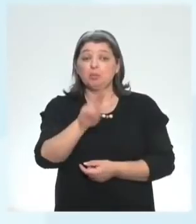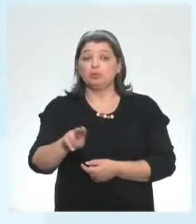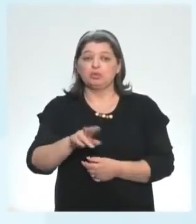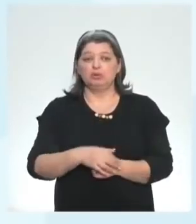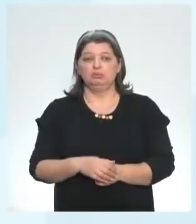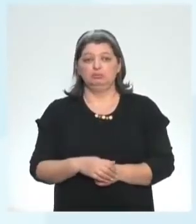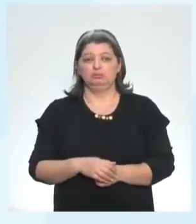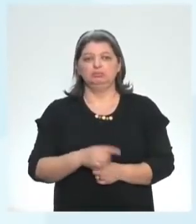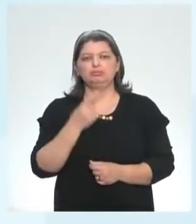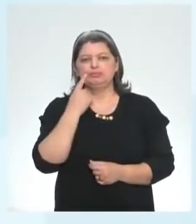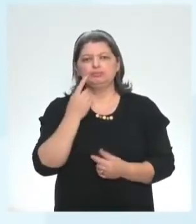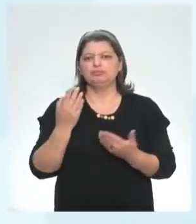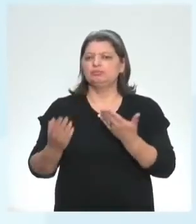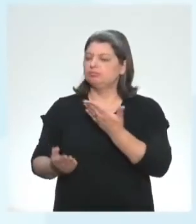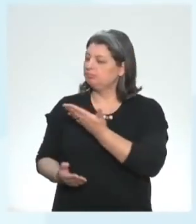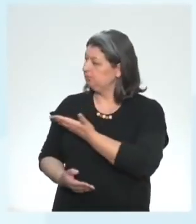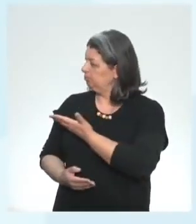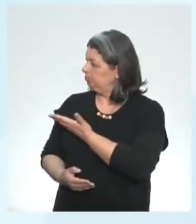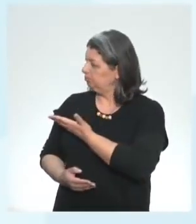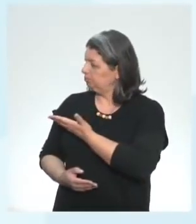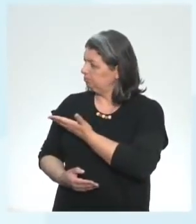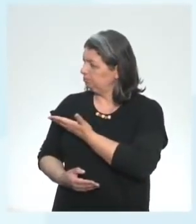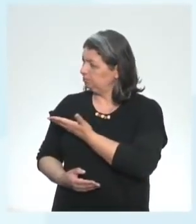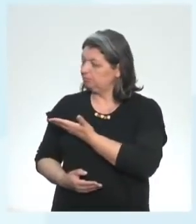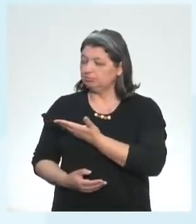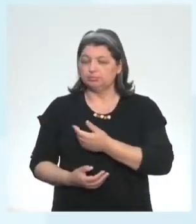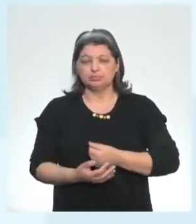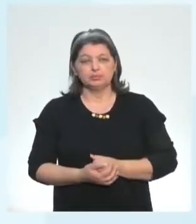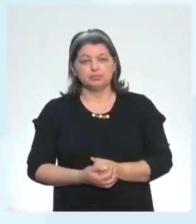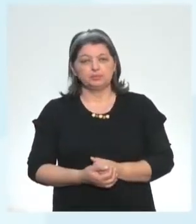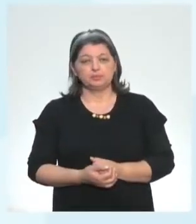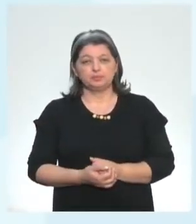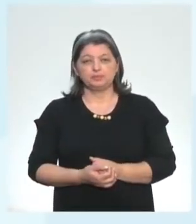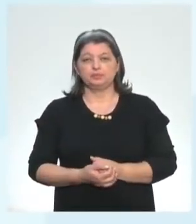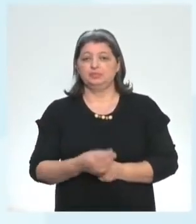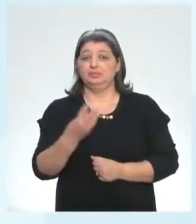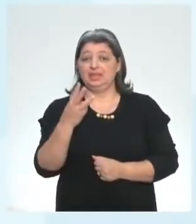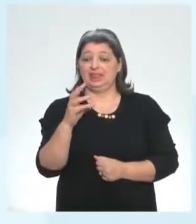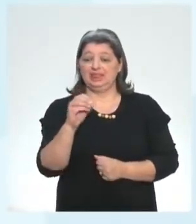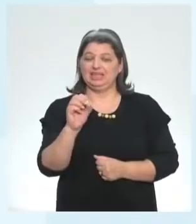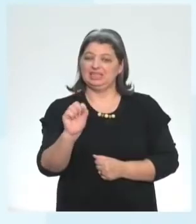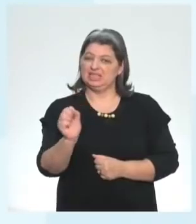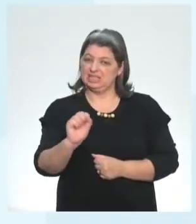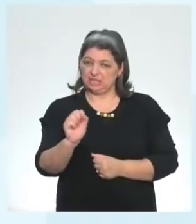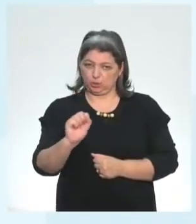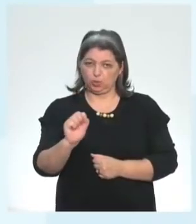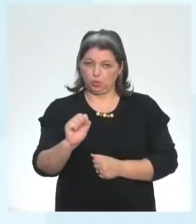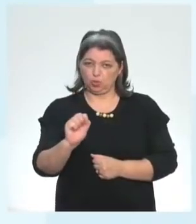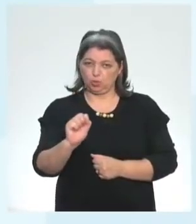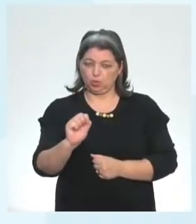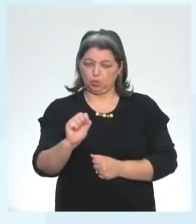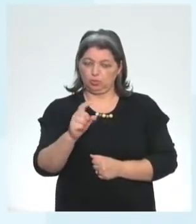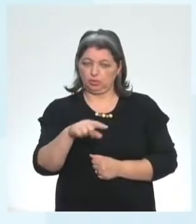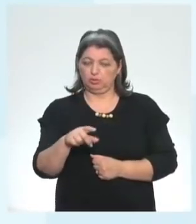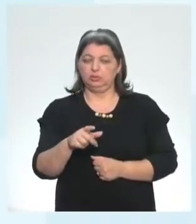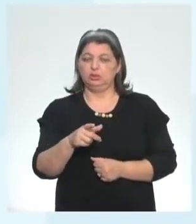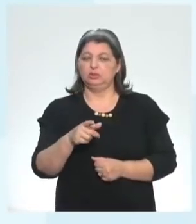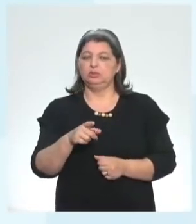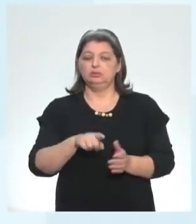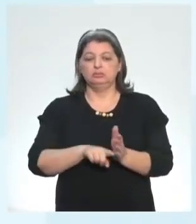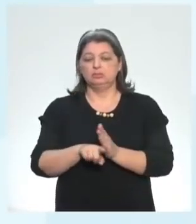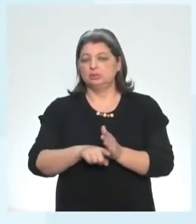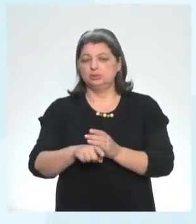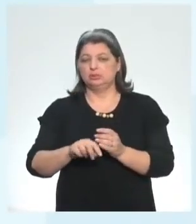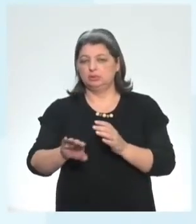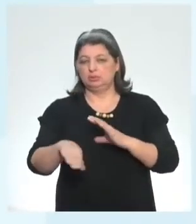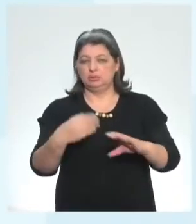have you ever made a movie at your school e agora sim eu vou dar 30 segundinhos aí no chat pra que vocês estudantes mandem